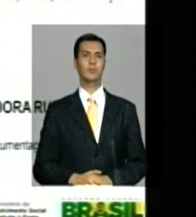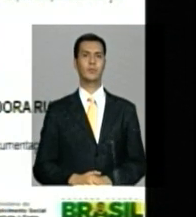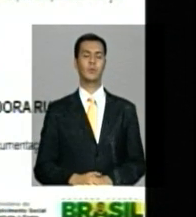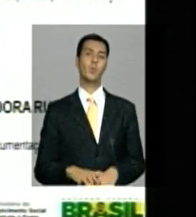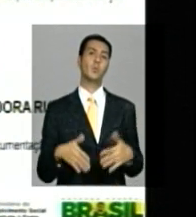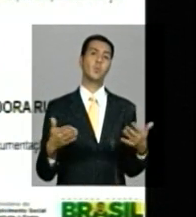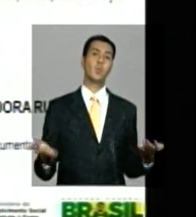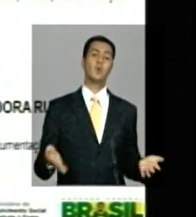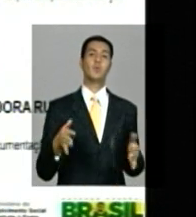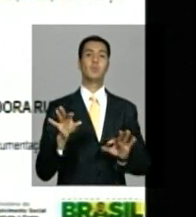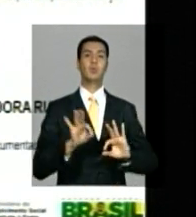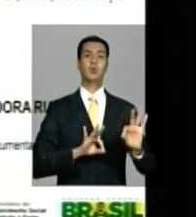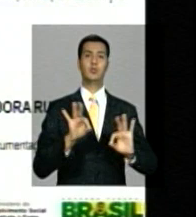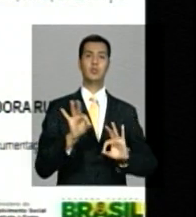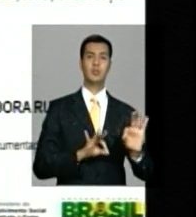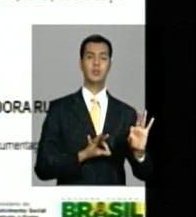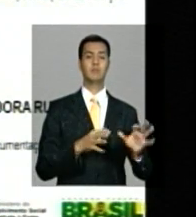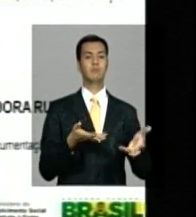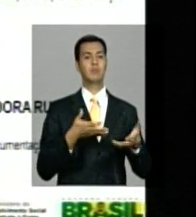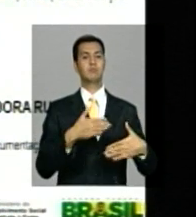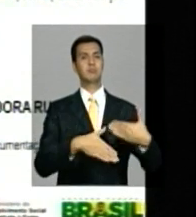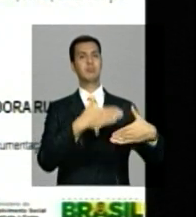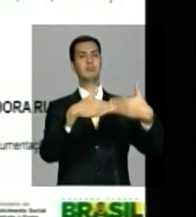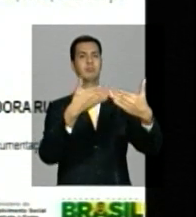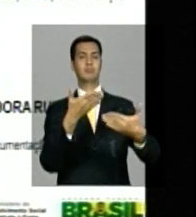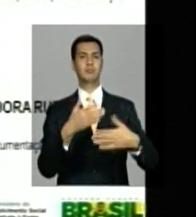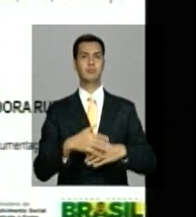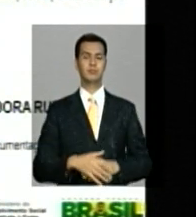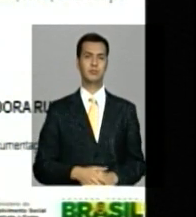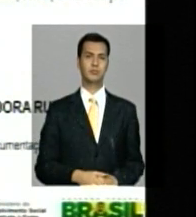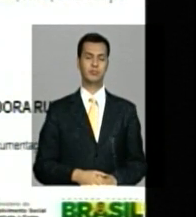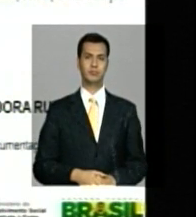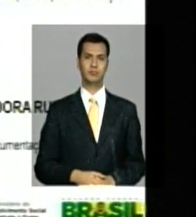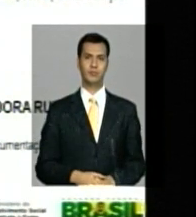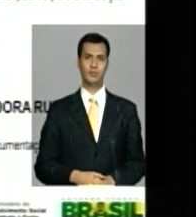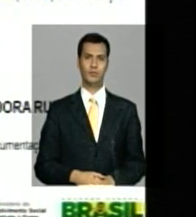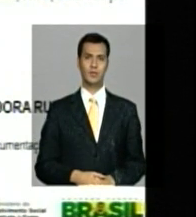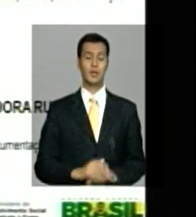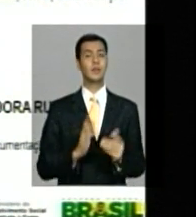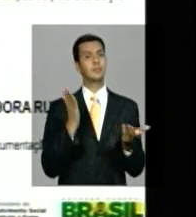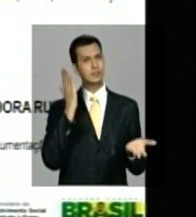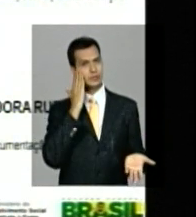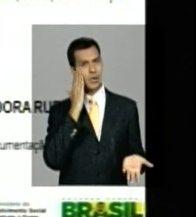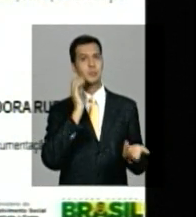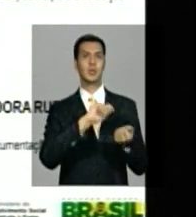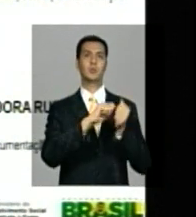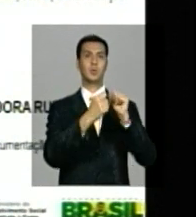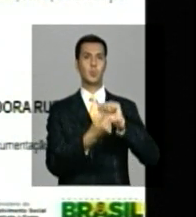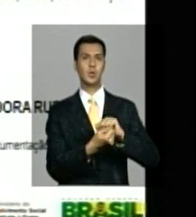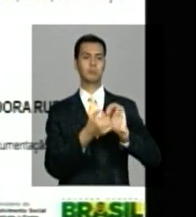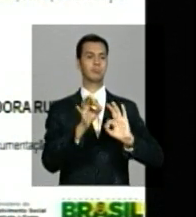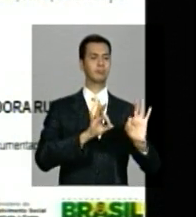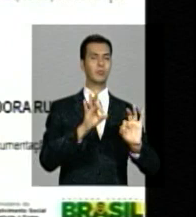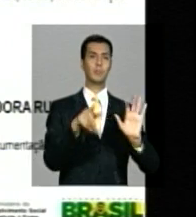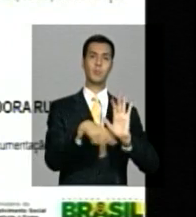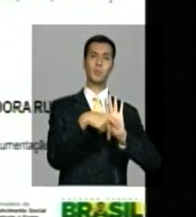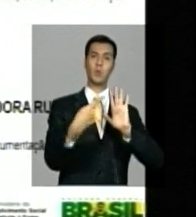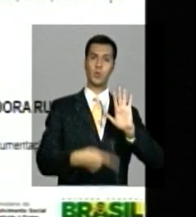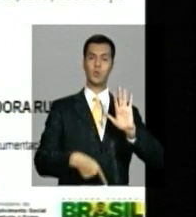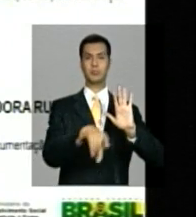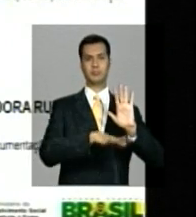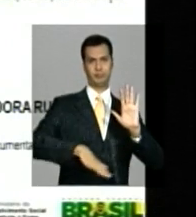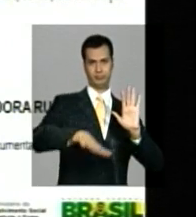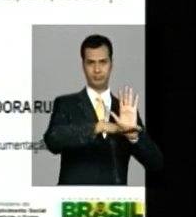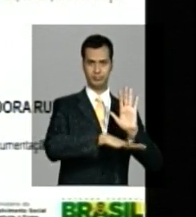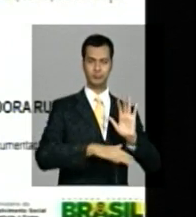Qual o projeto de de de desenvolvimento produtivo obviamente adequado à realidade Regional discutido o